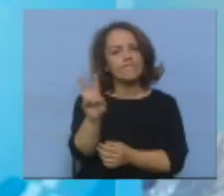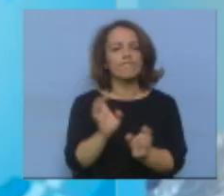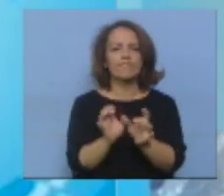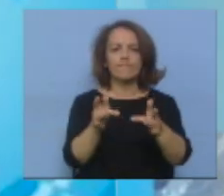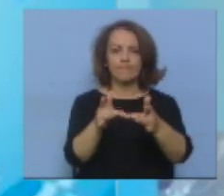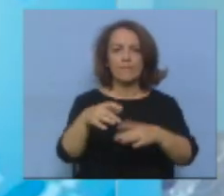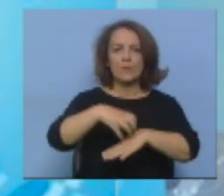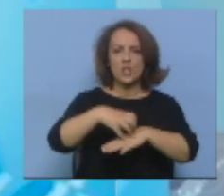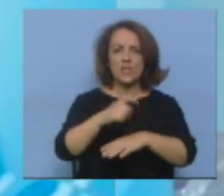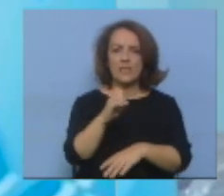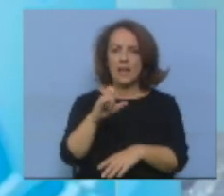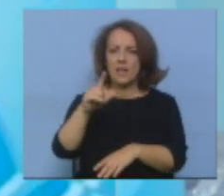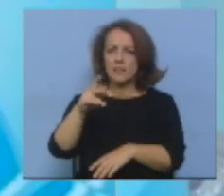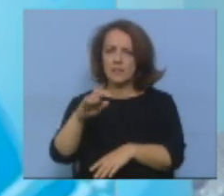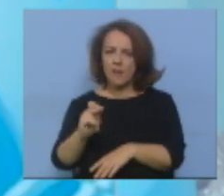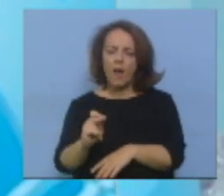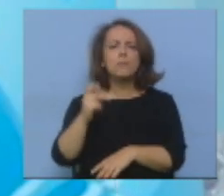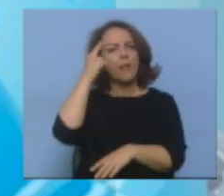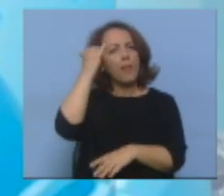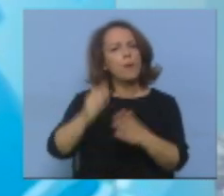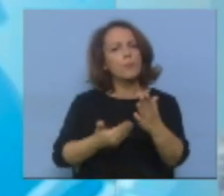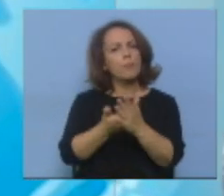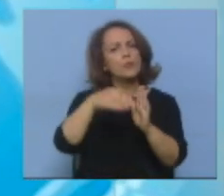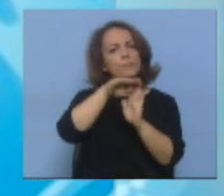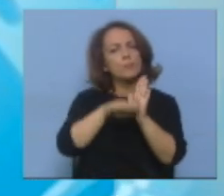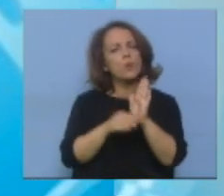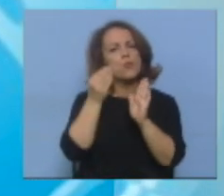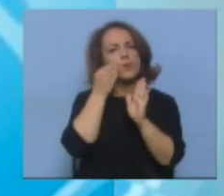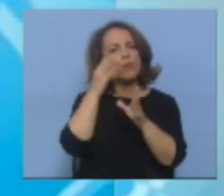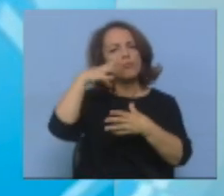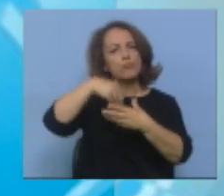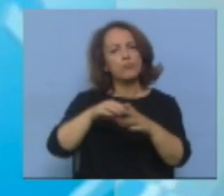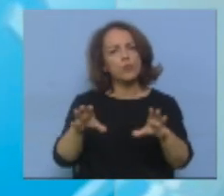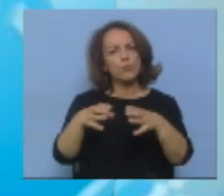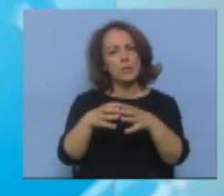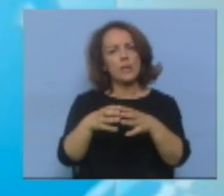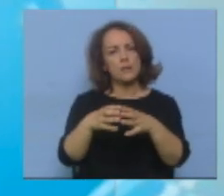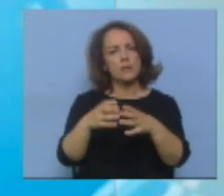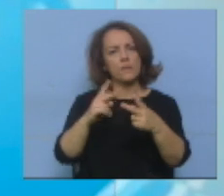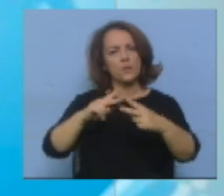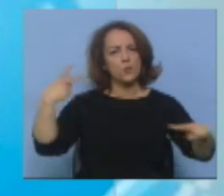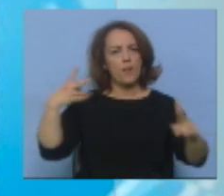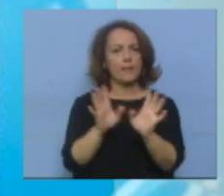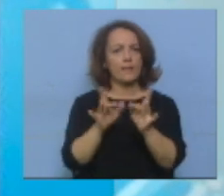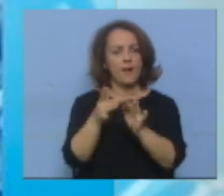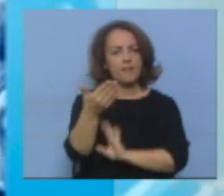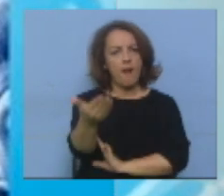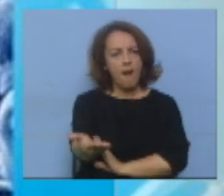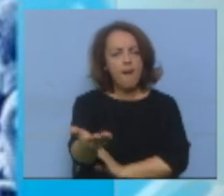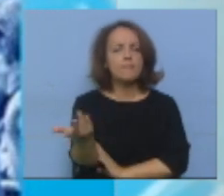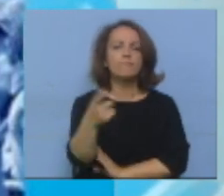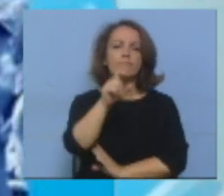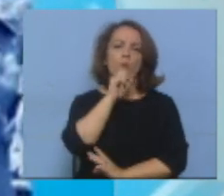Agência Eclésia e veja as muitas propostas de celebração na comunidade virtual que encontra pela internet. Uma forma de se